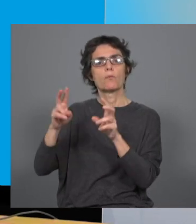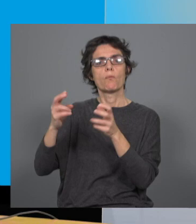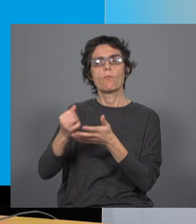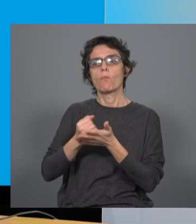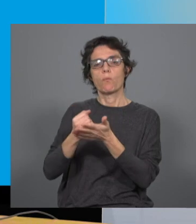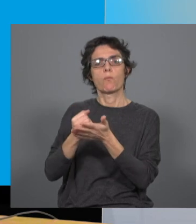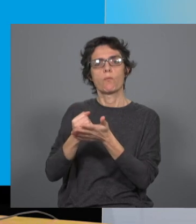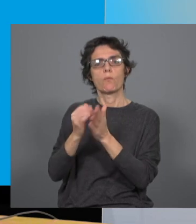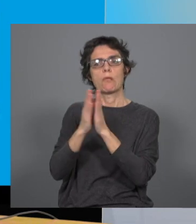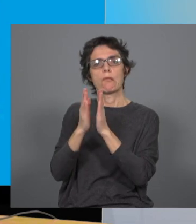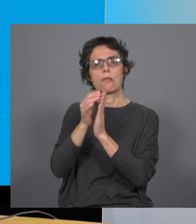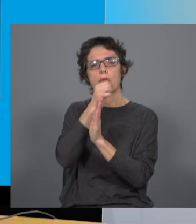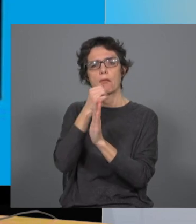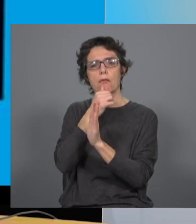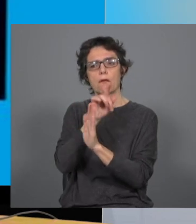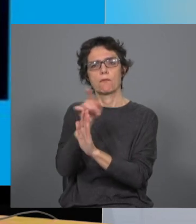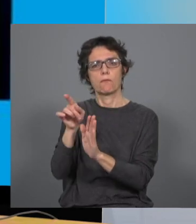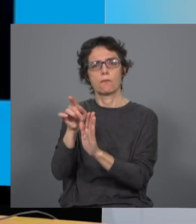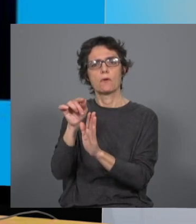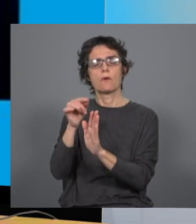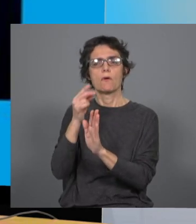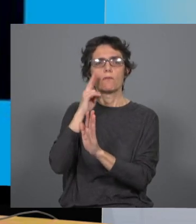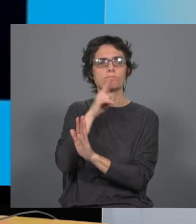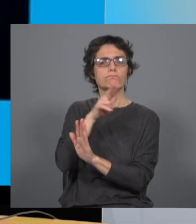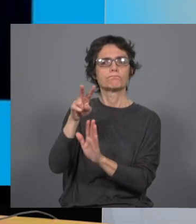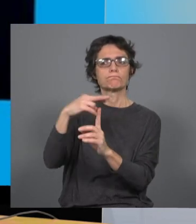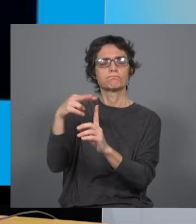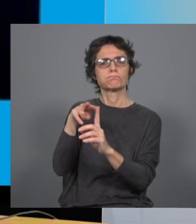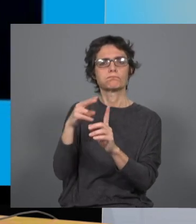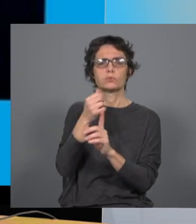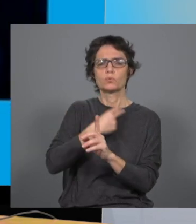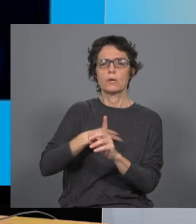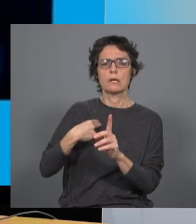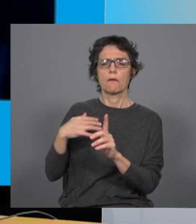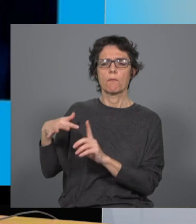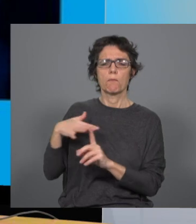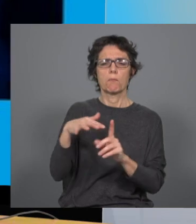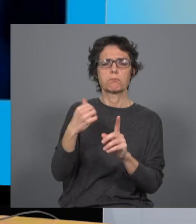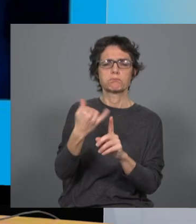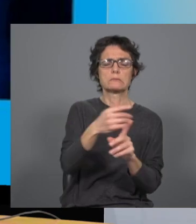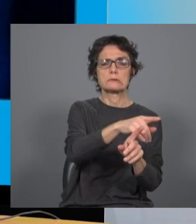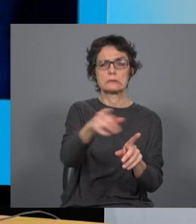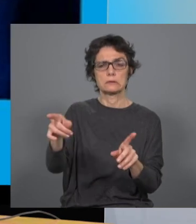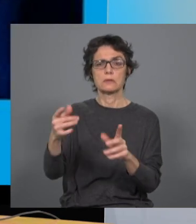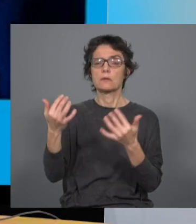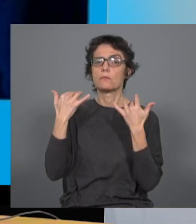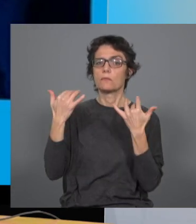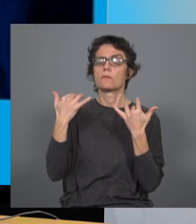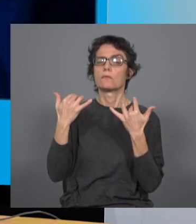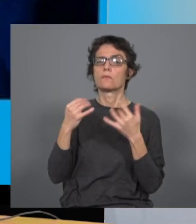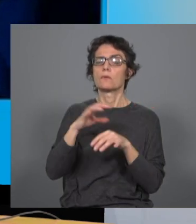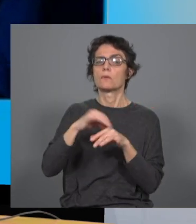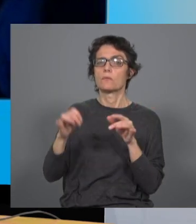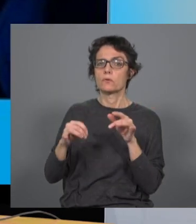sobre os cristãos perseguidos. Semanalmente, à quarta-feira, informamos sobre contextos de perseguição aos cristãos